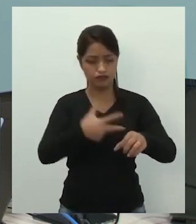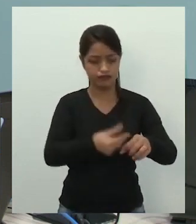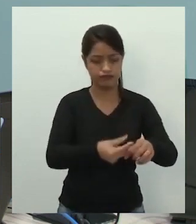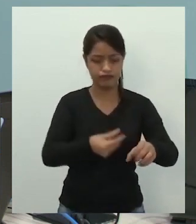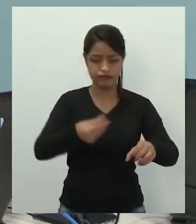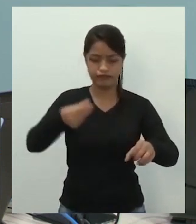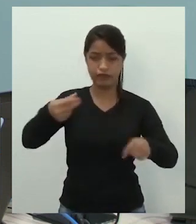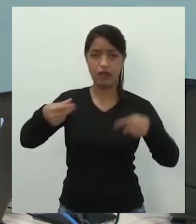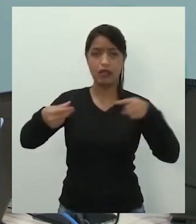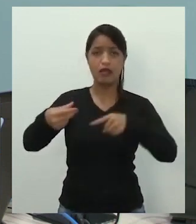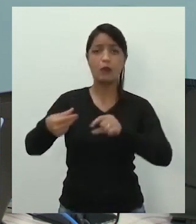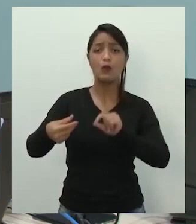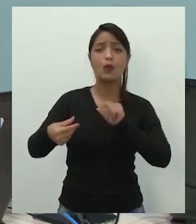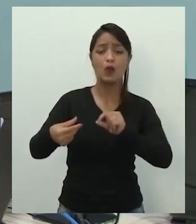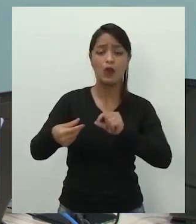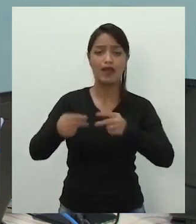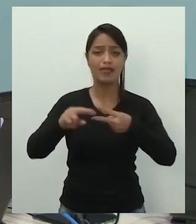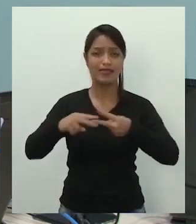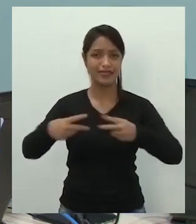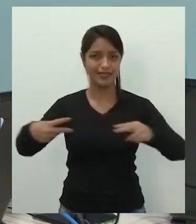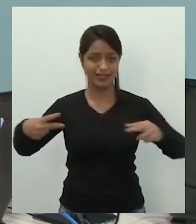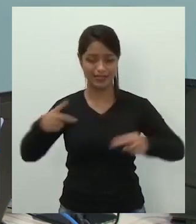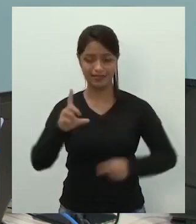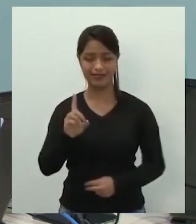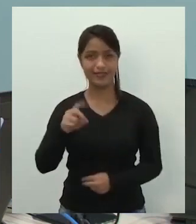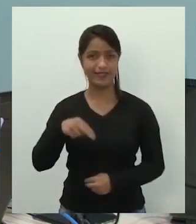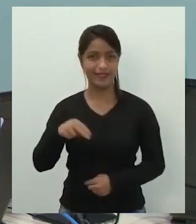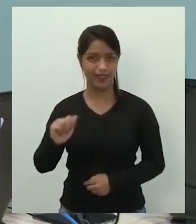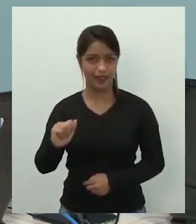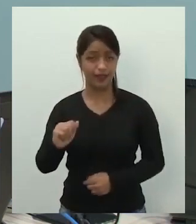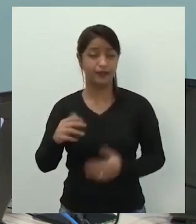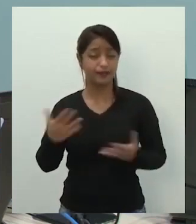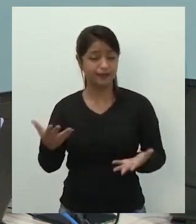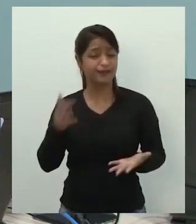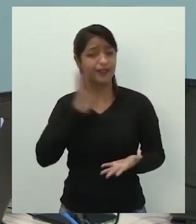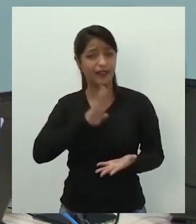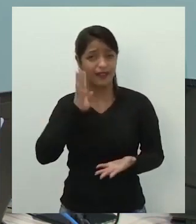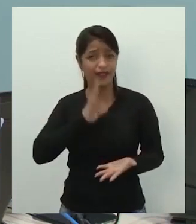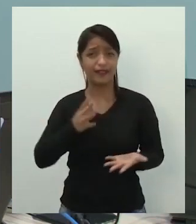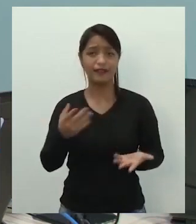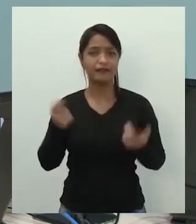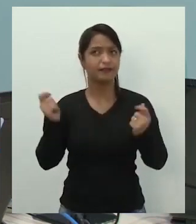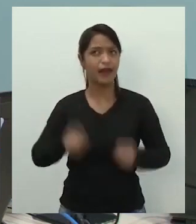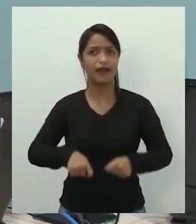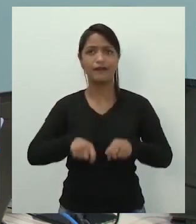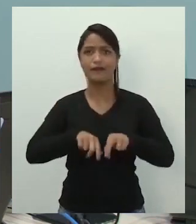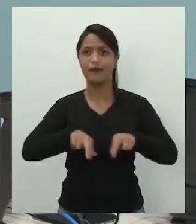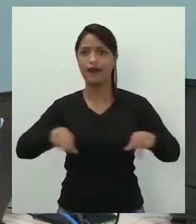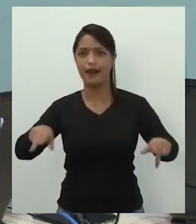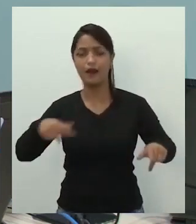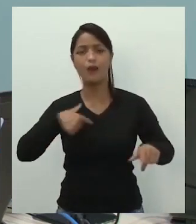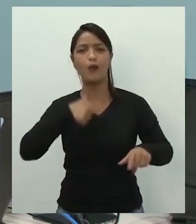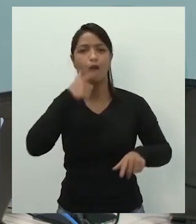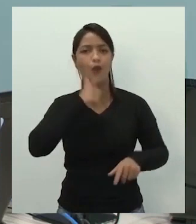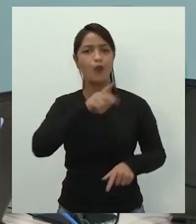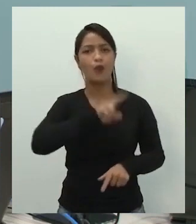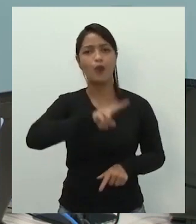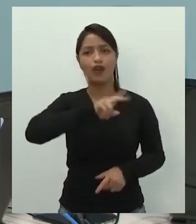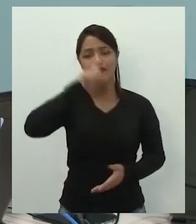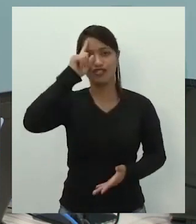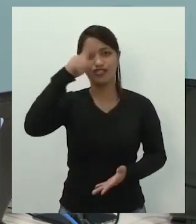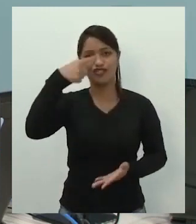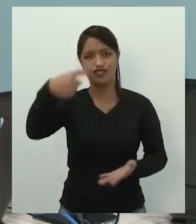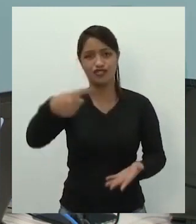né? E podemos utilizar uma infinidade de materiais no nosso dia a dia com o objetivo